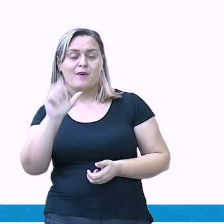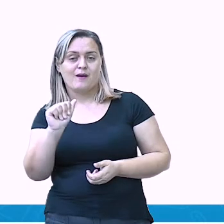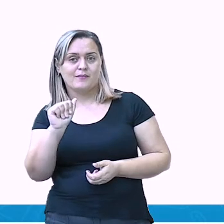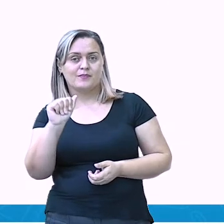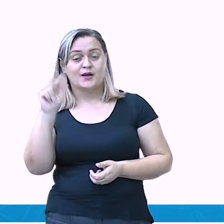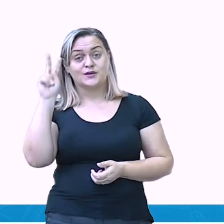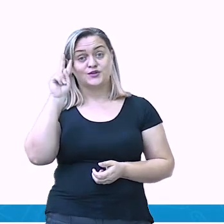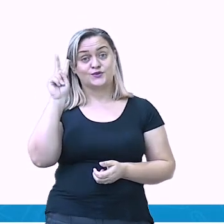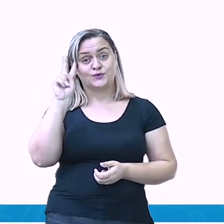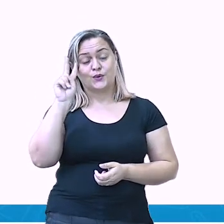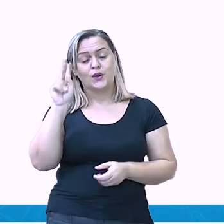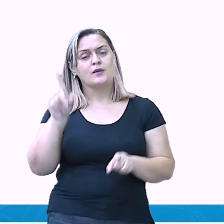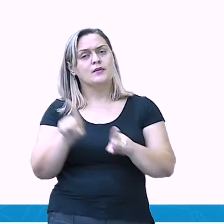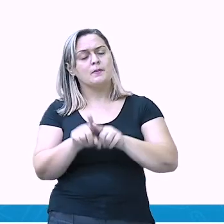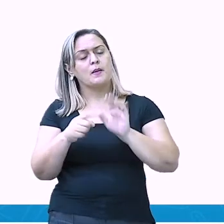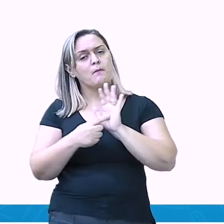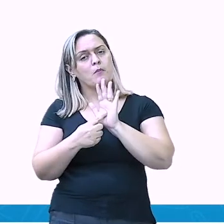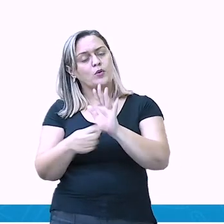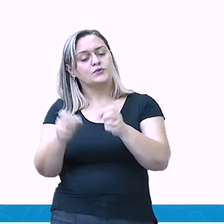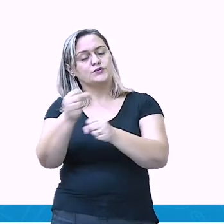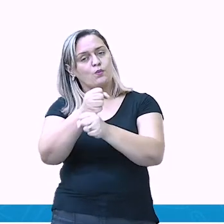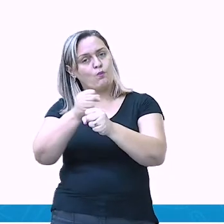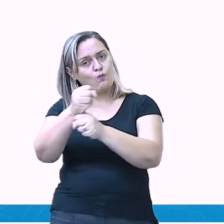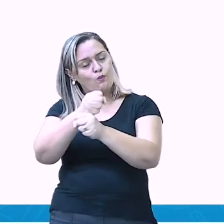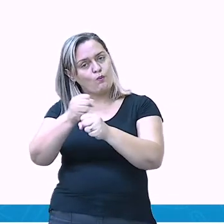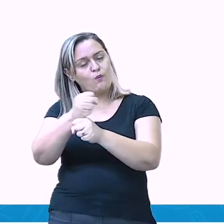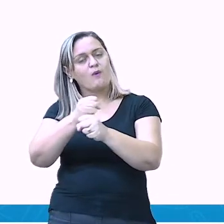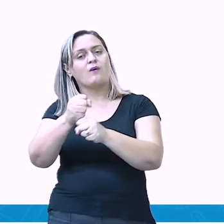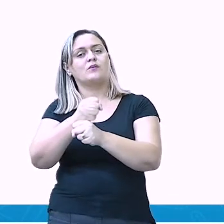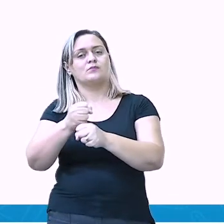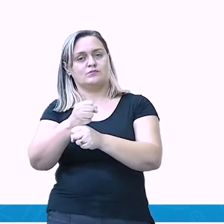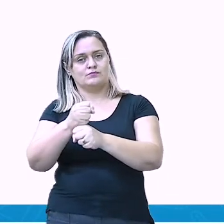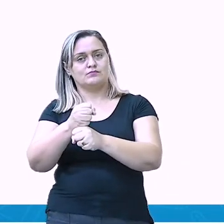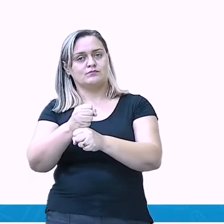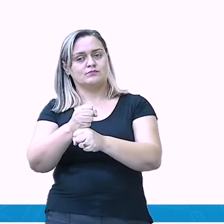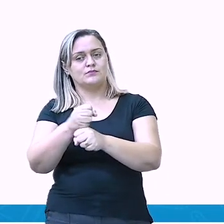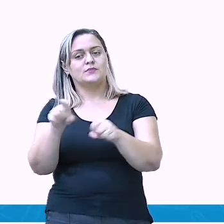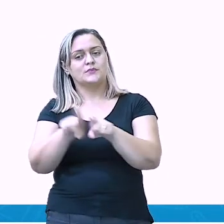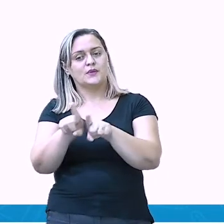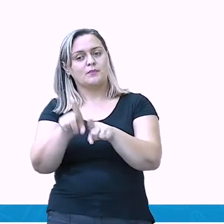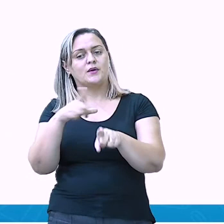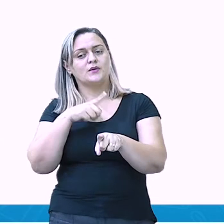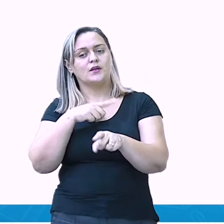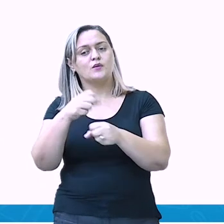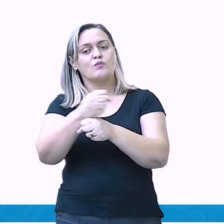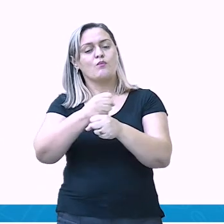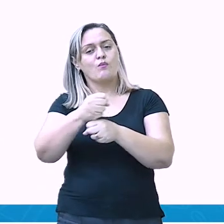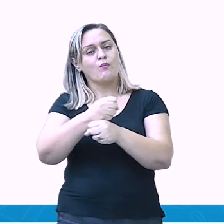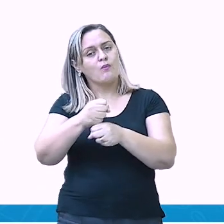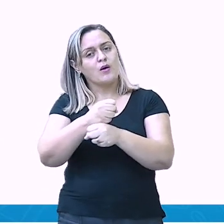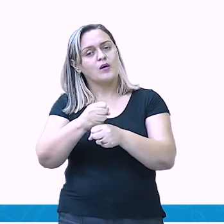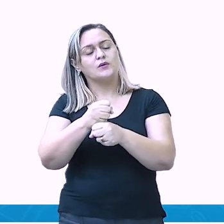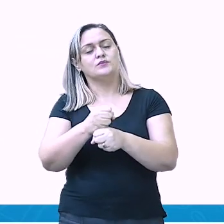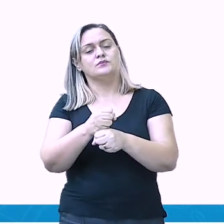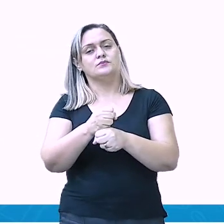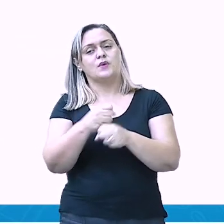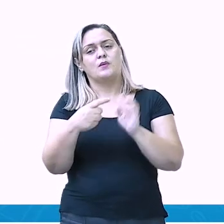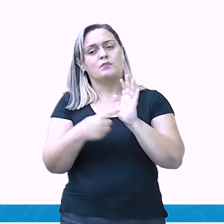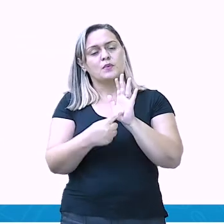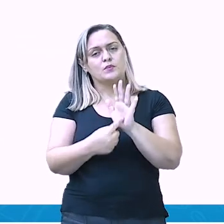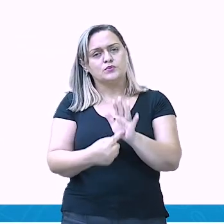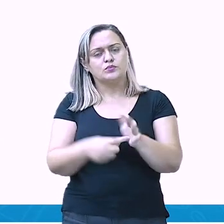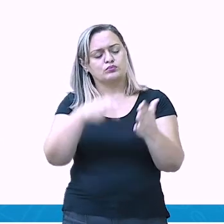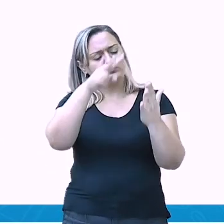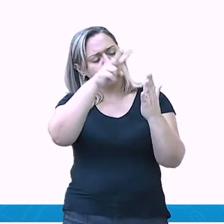indicar o ano ou o período do espaço representado. Para que se faça uma correta leitura de qualquer